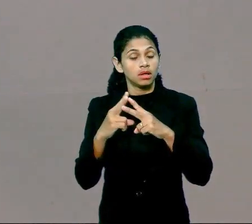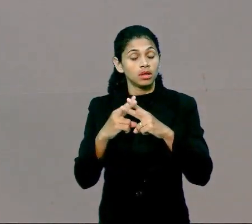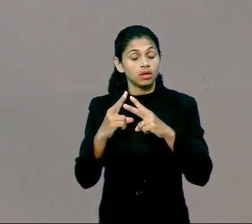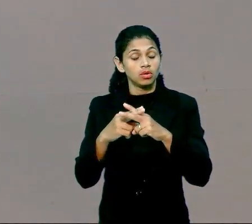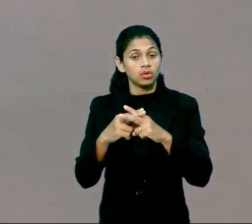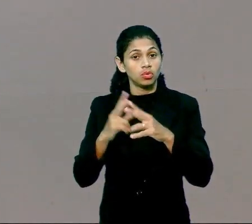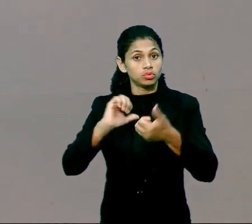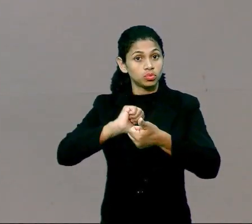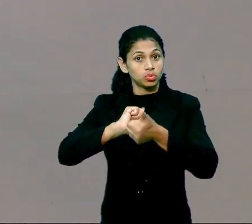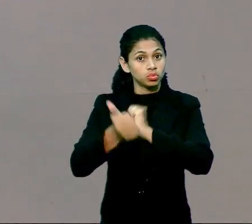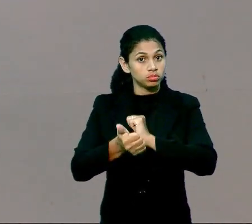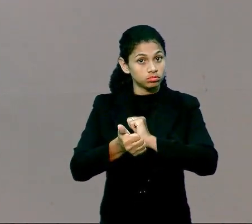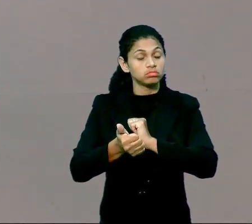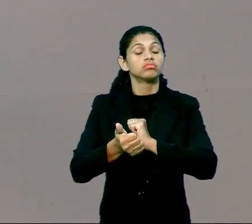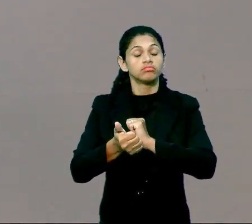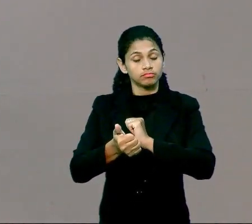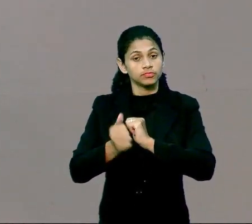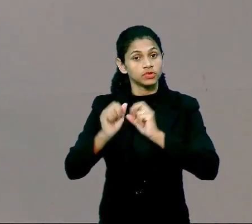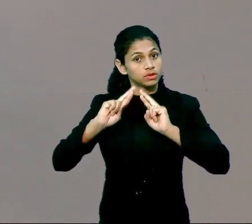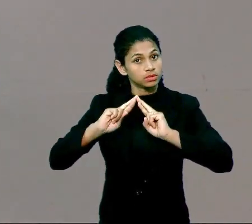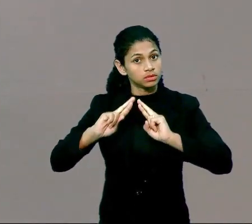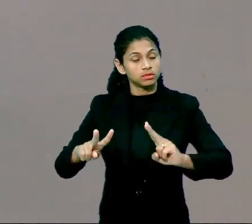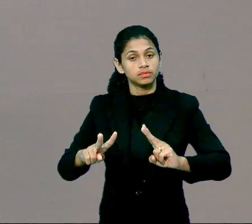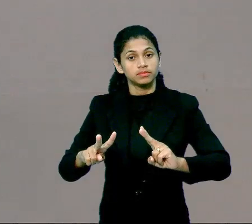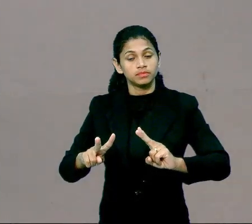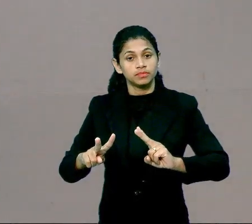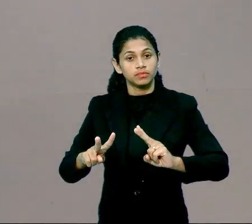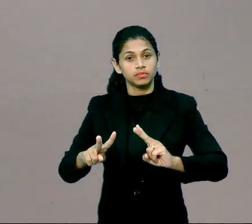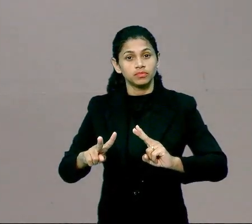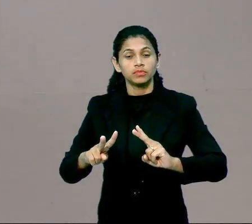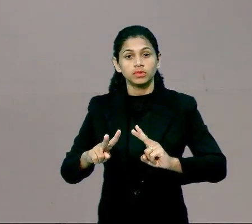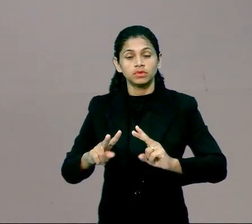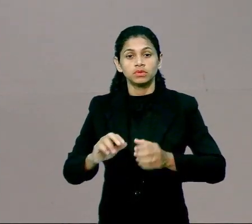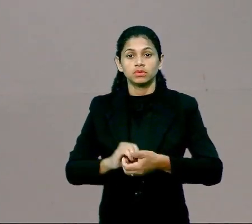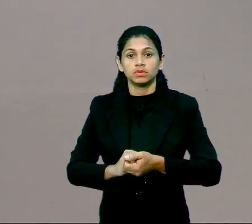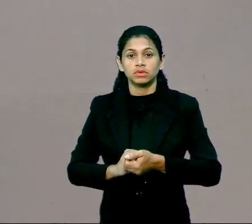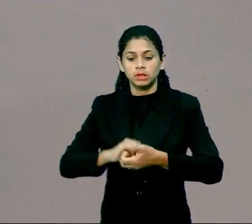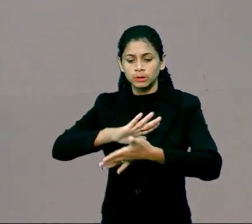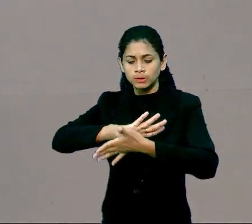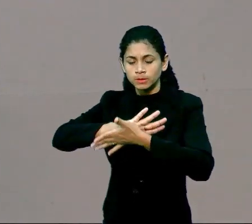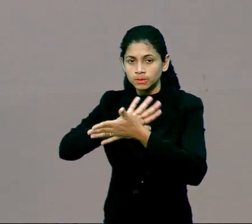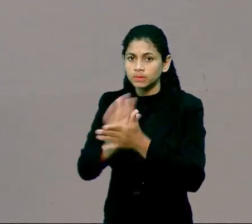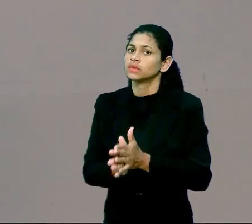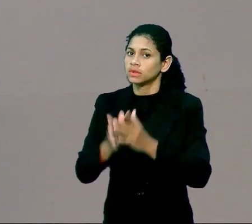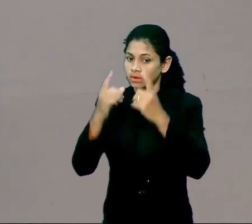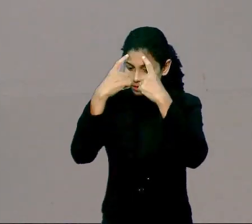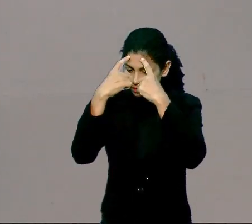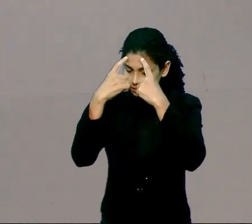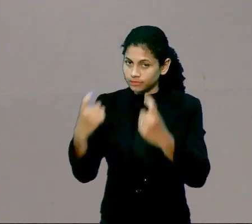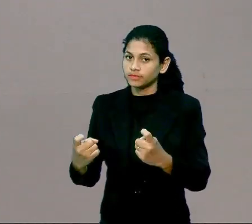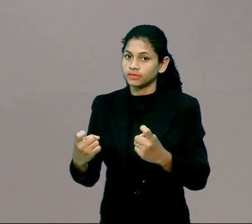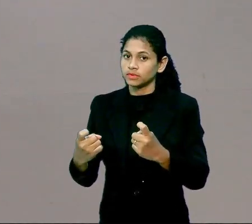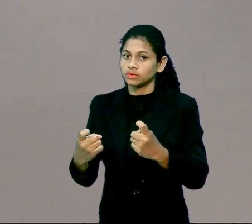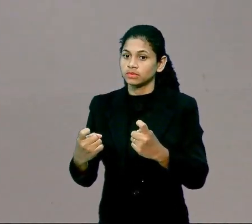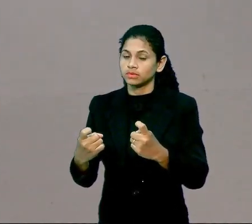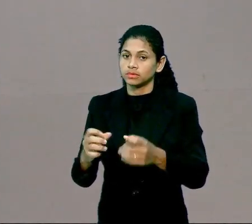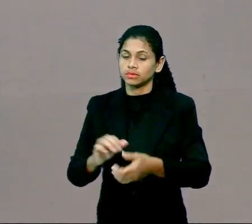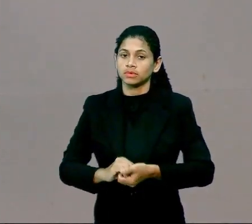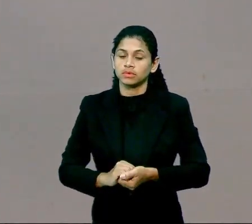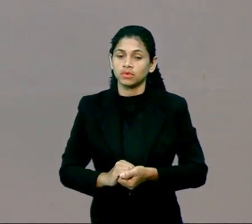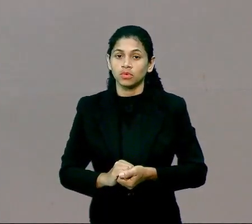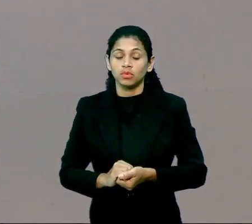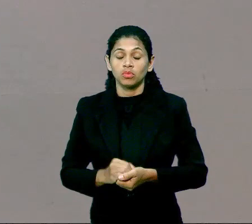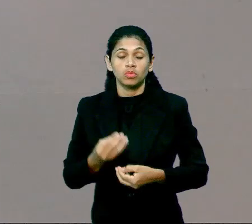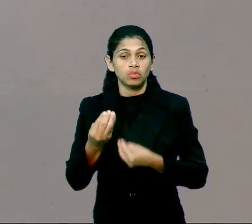como instrumento de combate à violência. Como esse conhecimento, como essas práticas, elas podem auxiliar